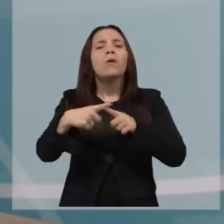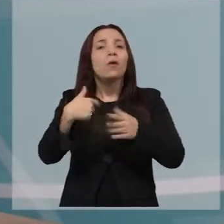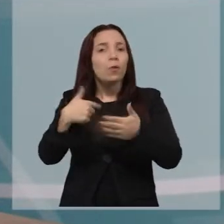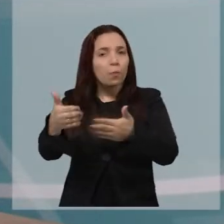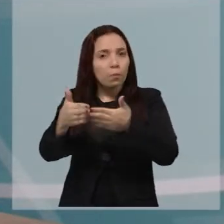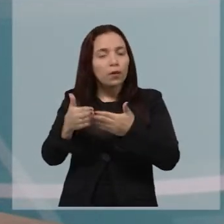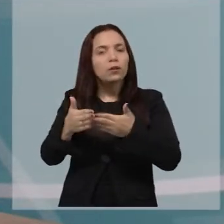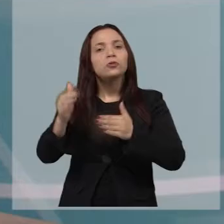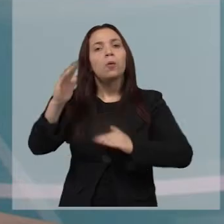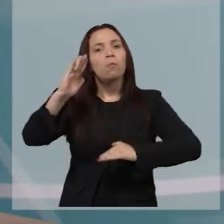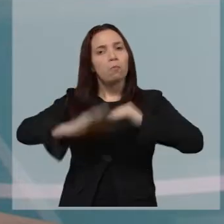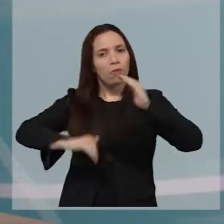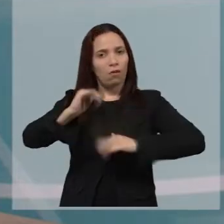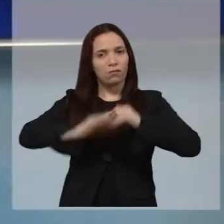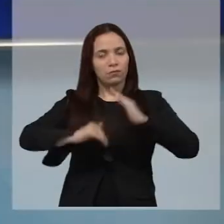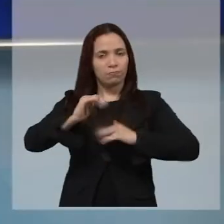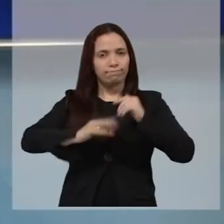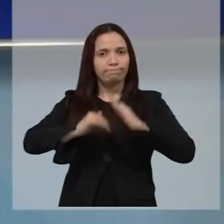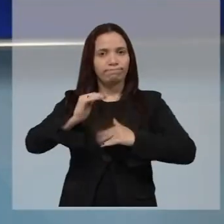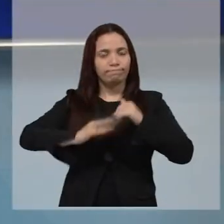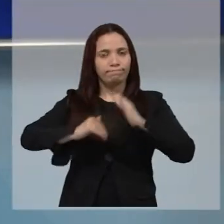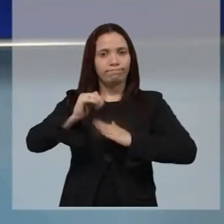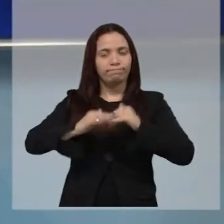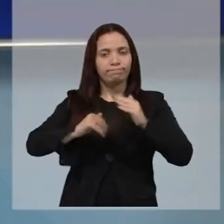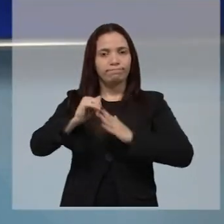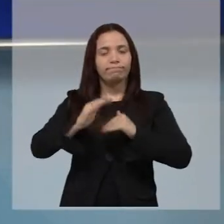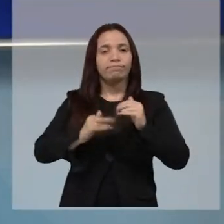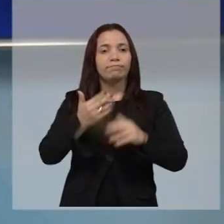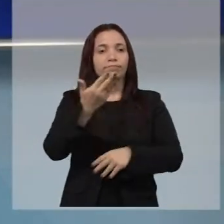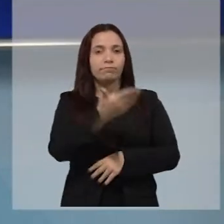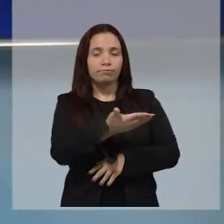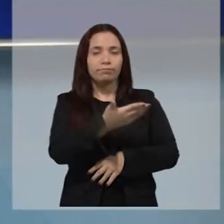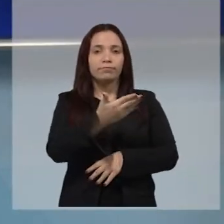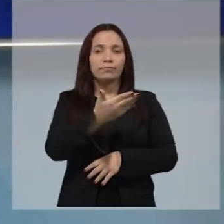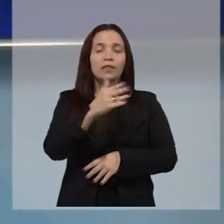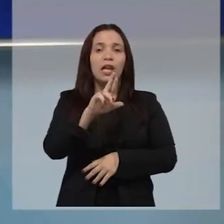uma necessidade profissional, eu e o